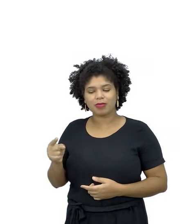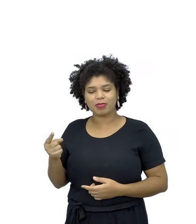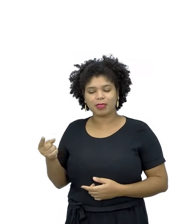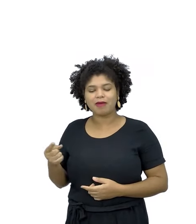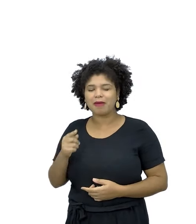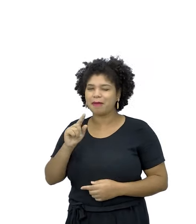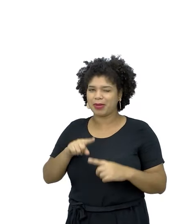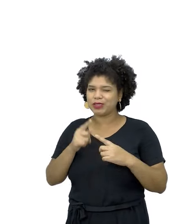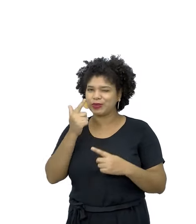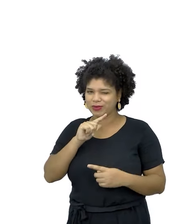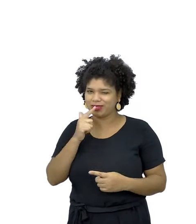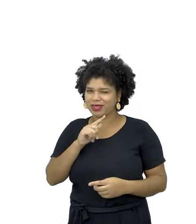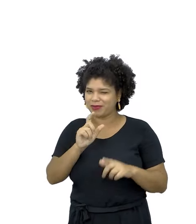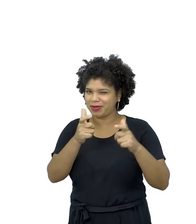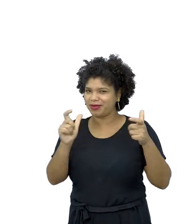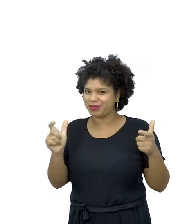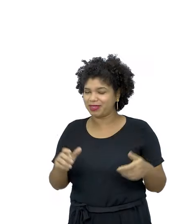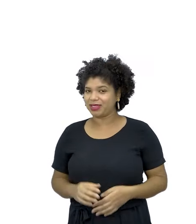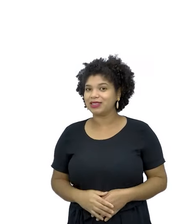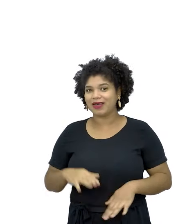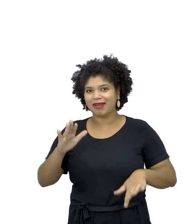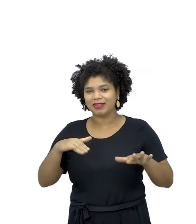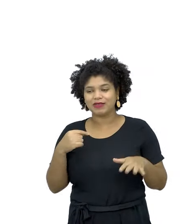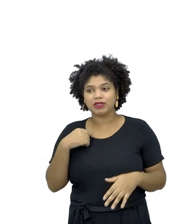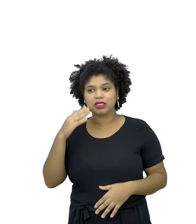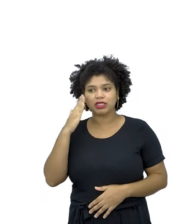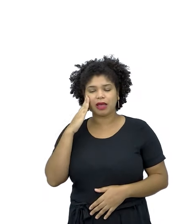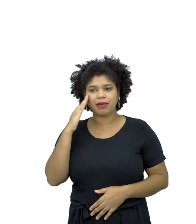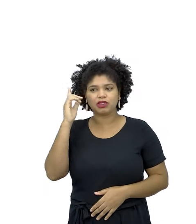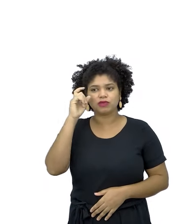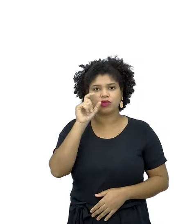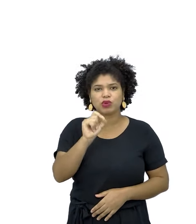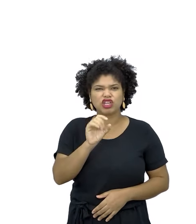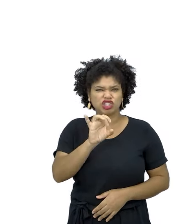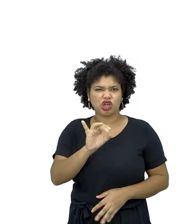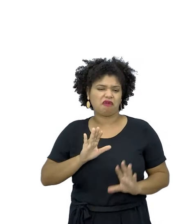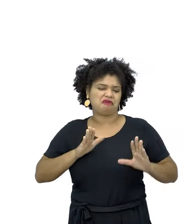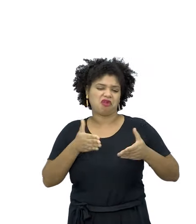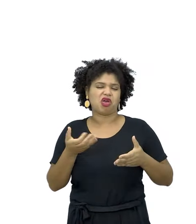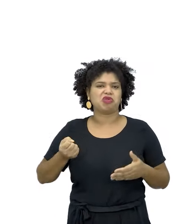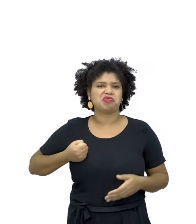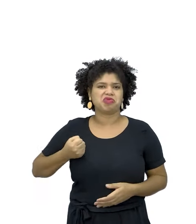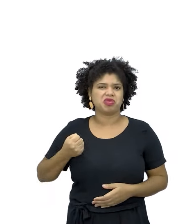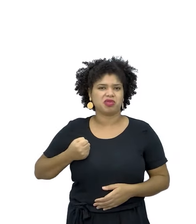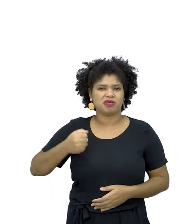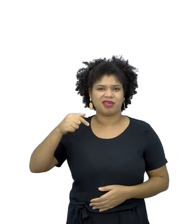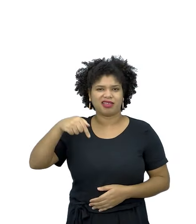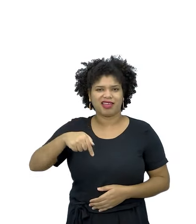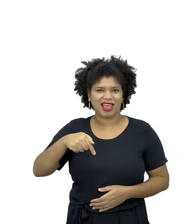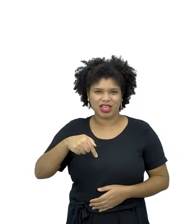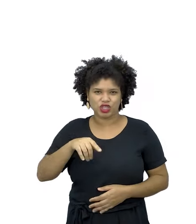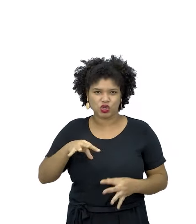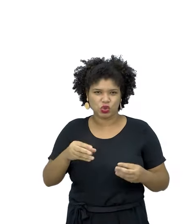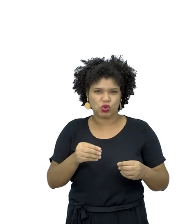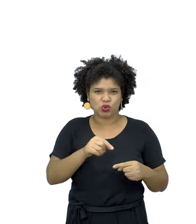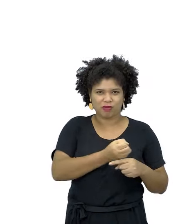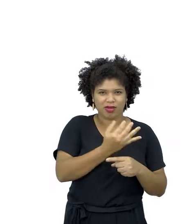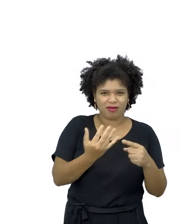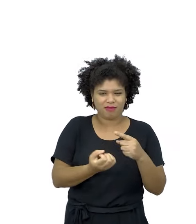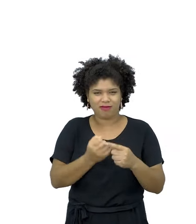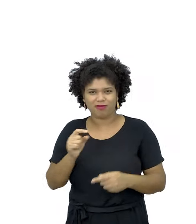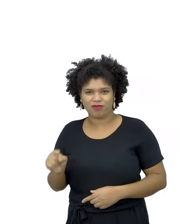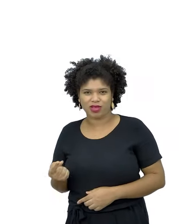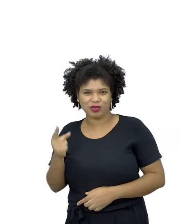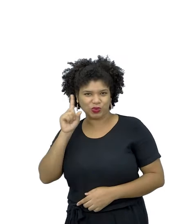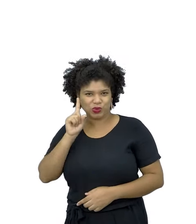dá conta. Então, será que eu não tenho que trabalhar um pouquinho mais, talvez com essa multiplicação, com essa divisão na forma do número, na